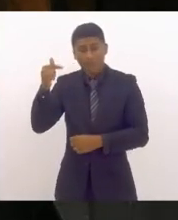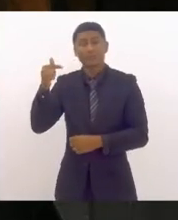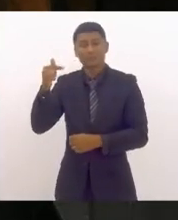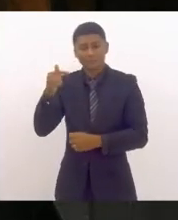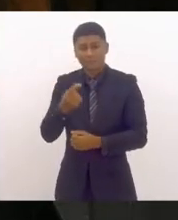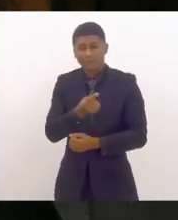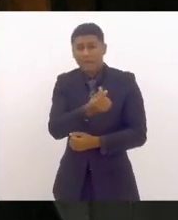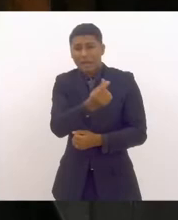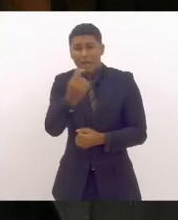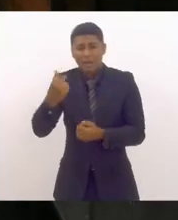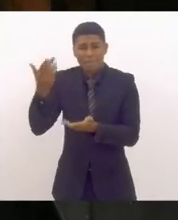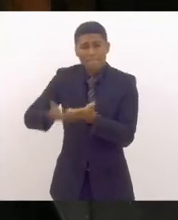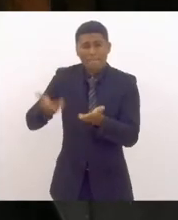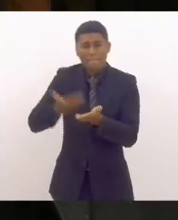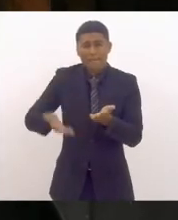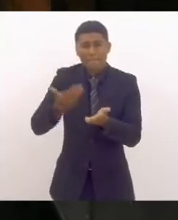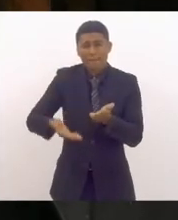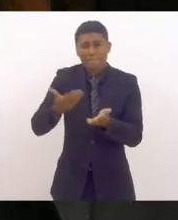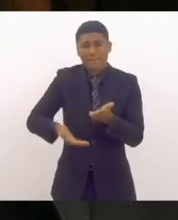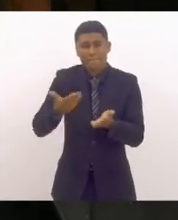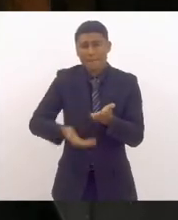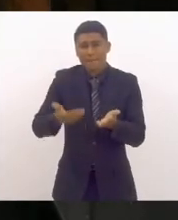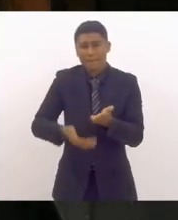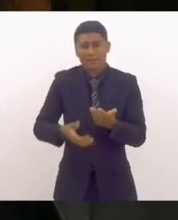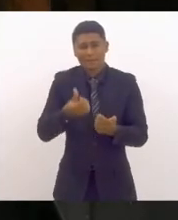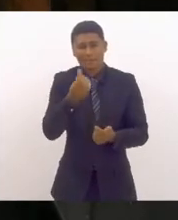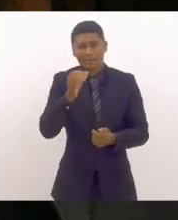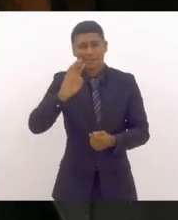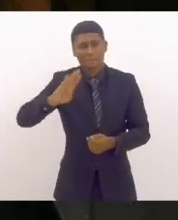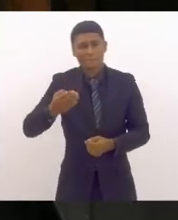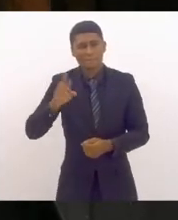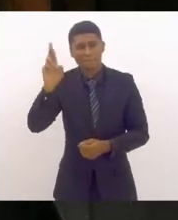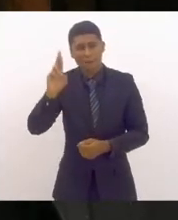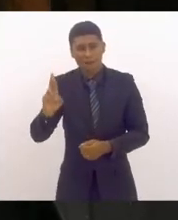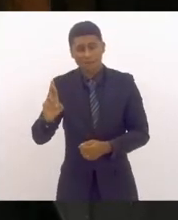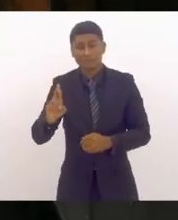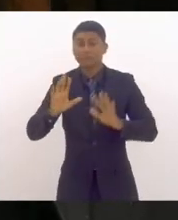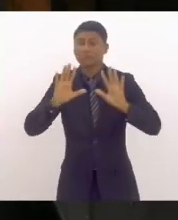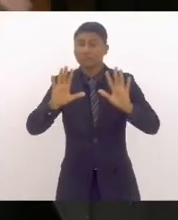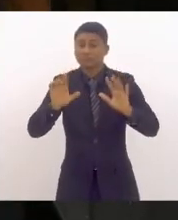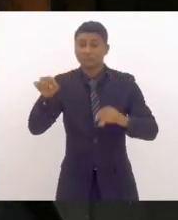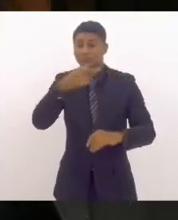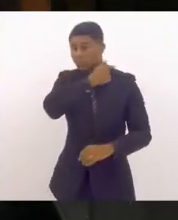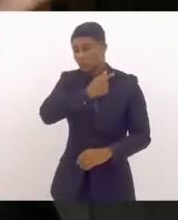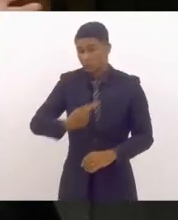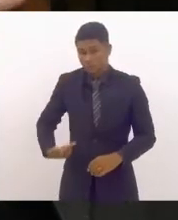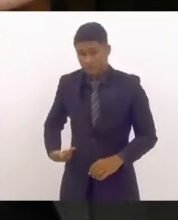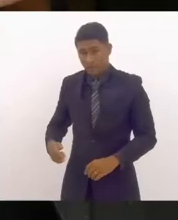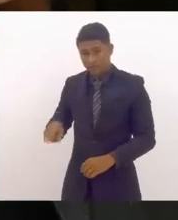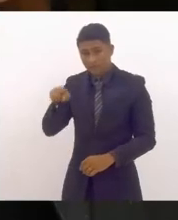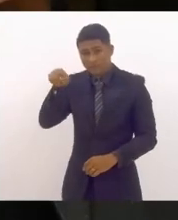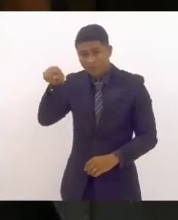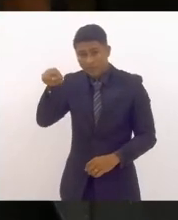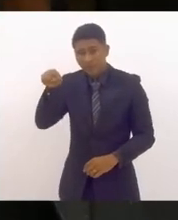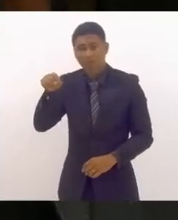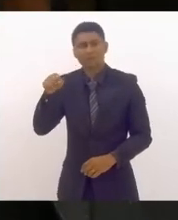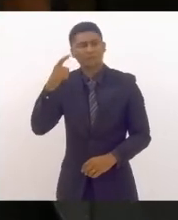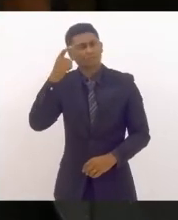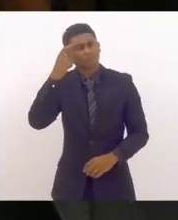garagem Oi e o governo vídeo seu Castro em 2019 entendeu que poderia trocar isso tudo